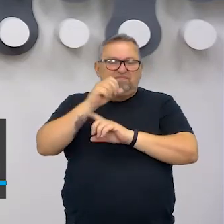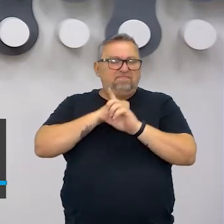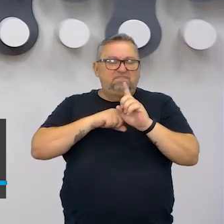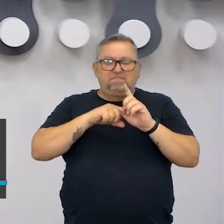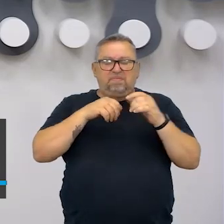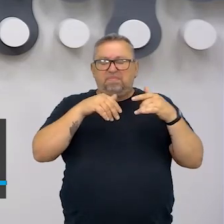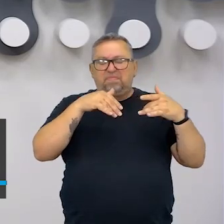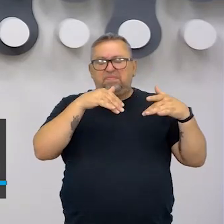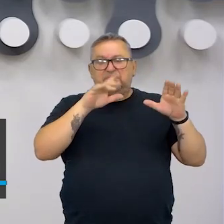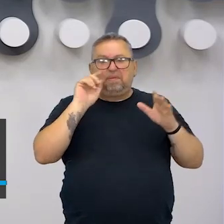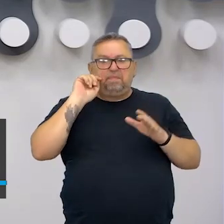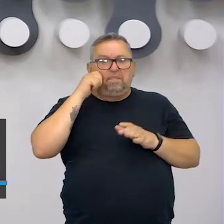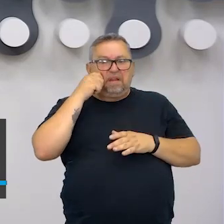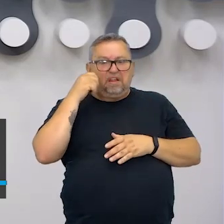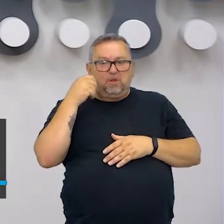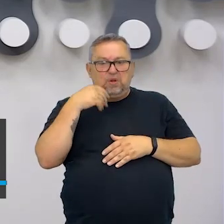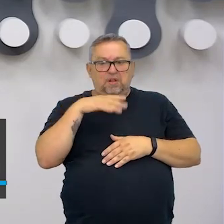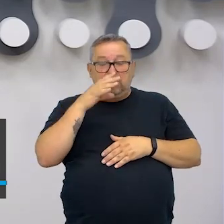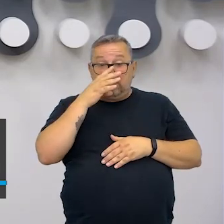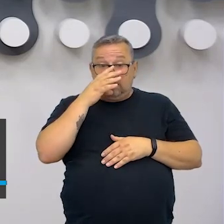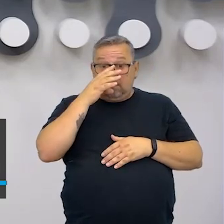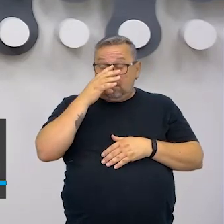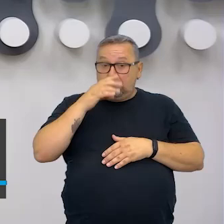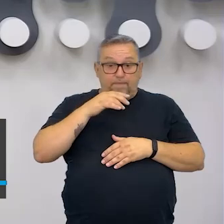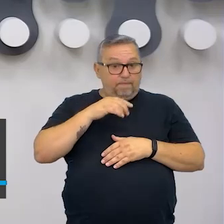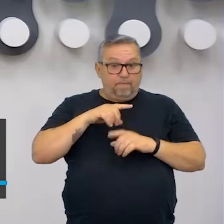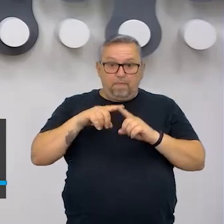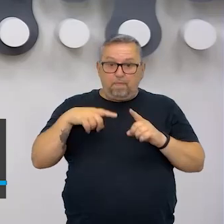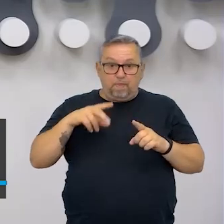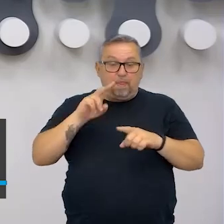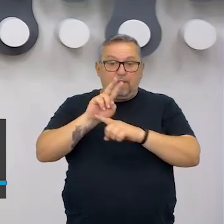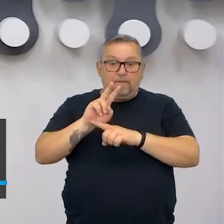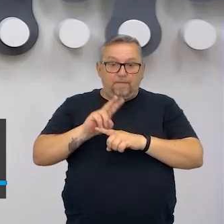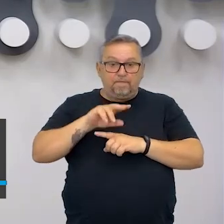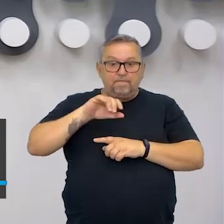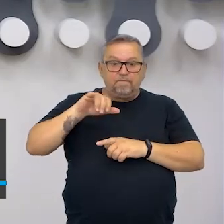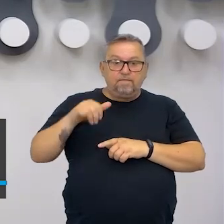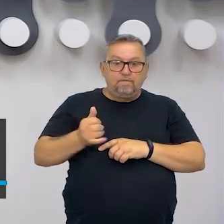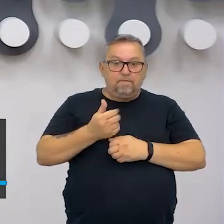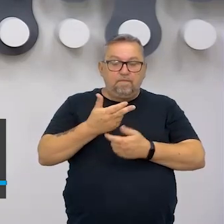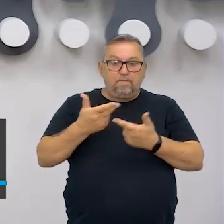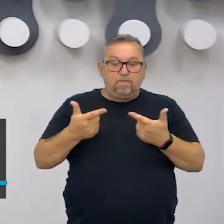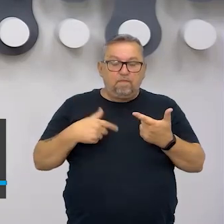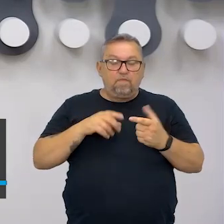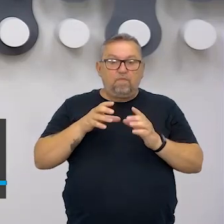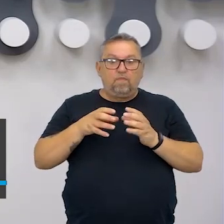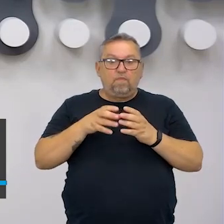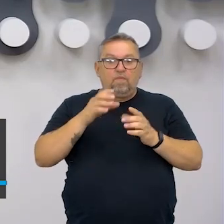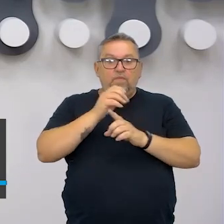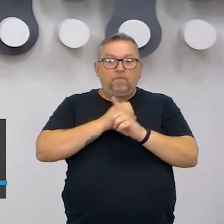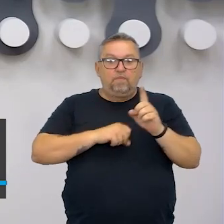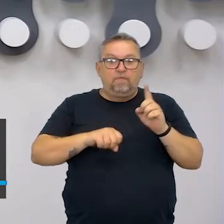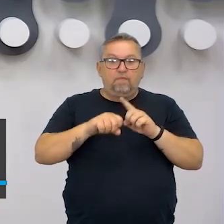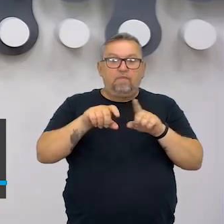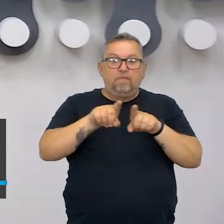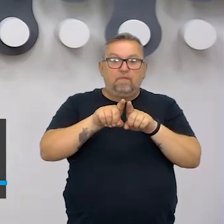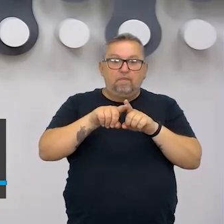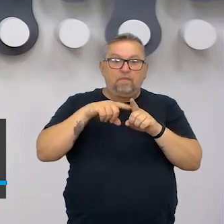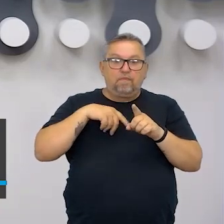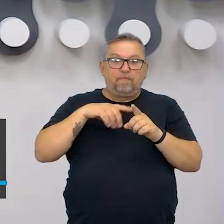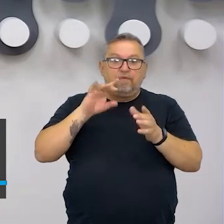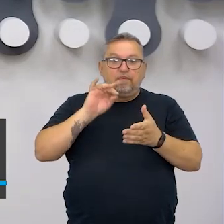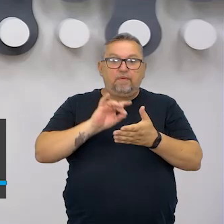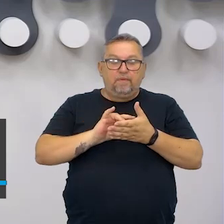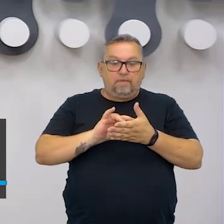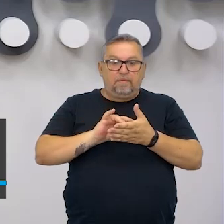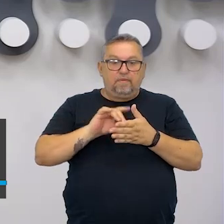sociedade, no sentido de que sustenta os privilégios de alguns grupos sociais, essa é a realidade